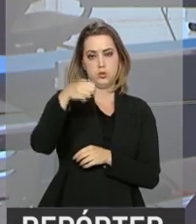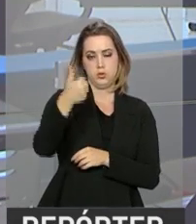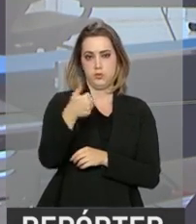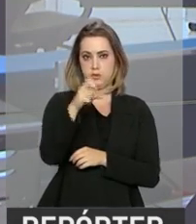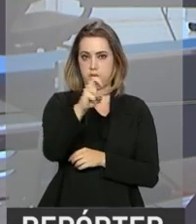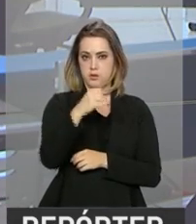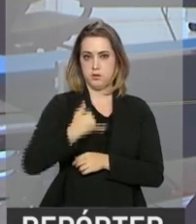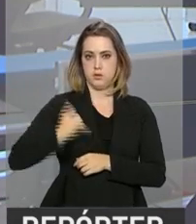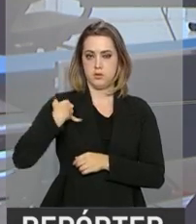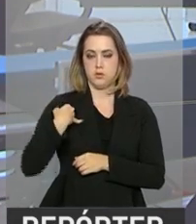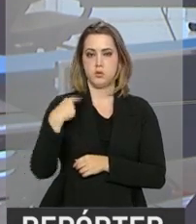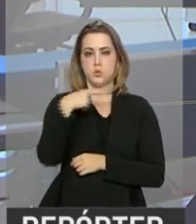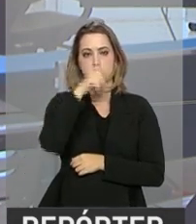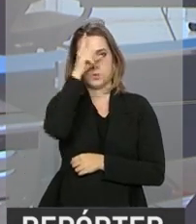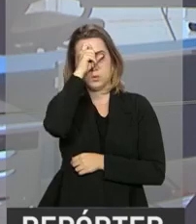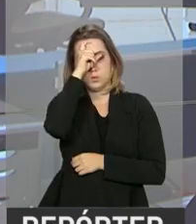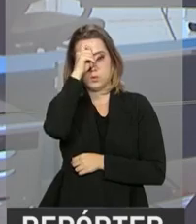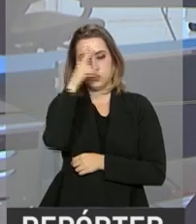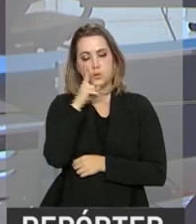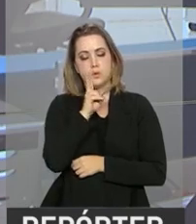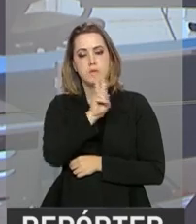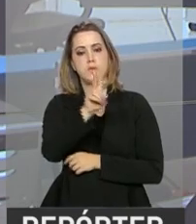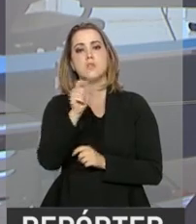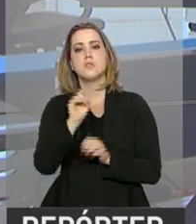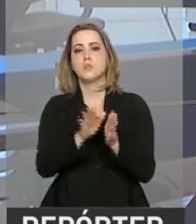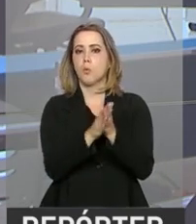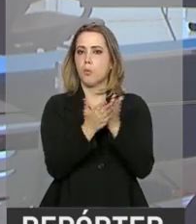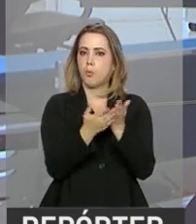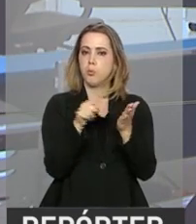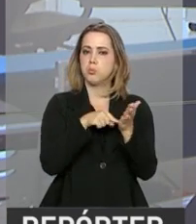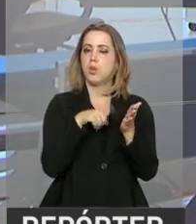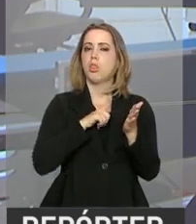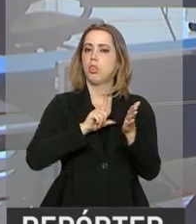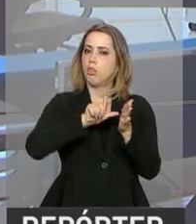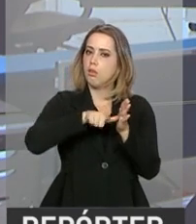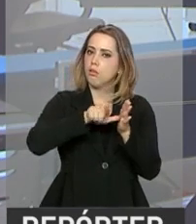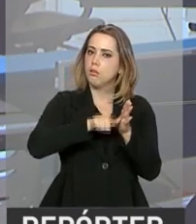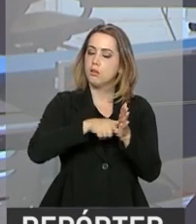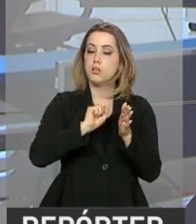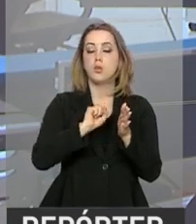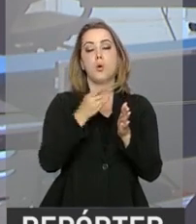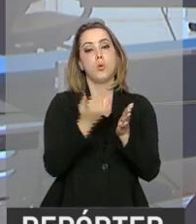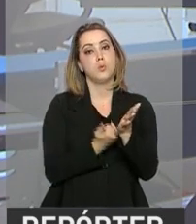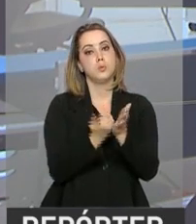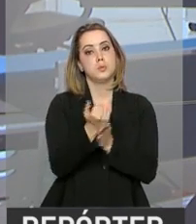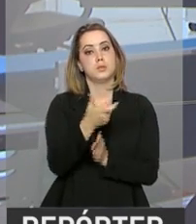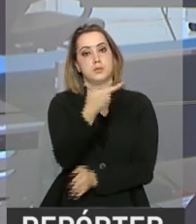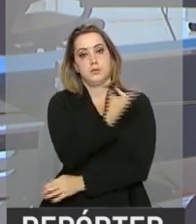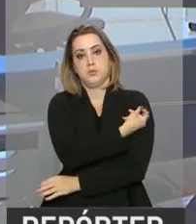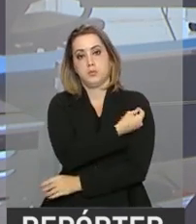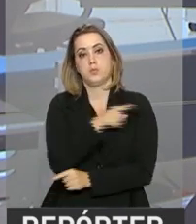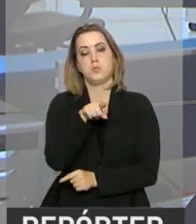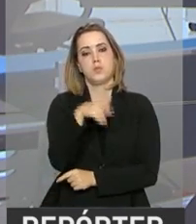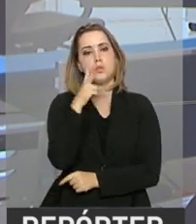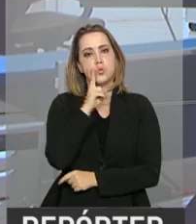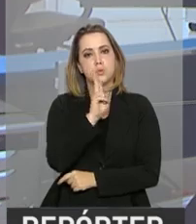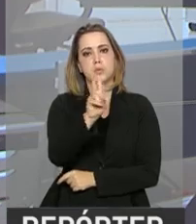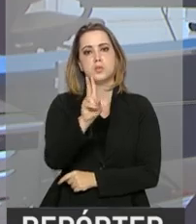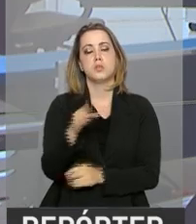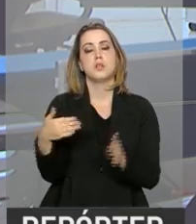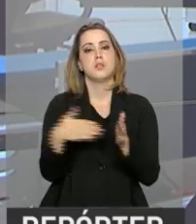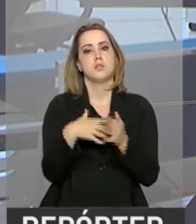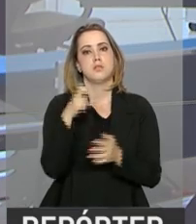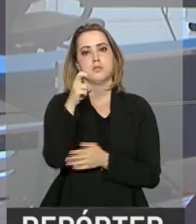até os postos de saúde para verificar se há vacinas em atraso o que devem começar a ser aplicadas um balanço parcial mostra que as crianças